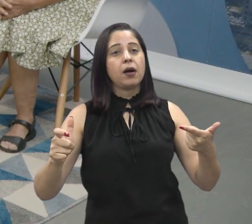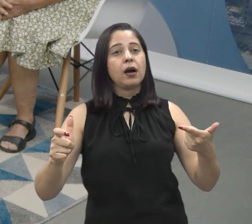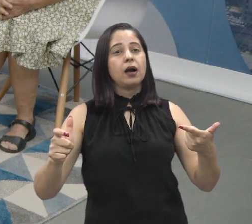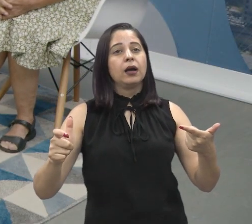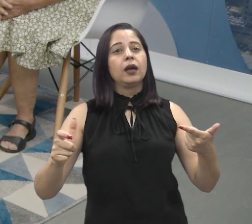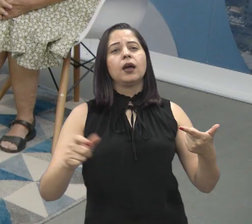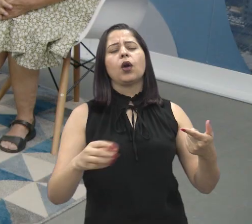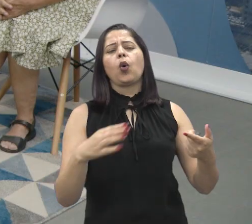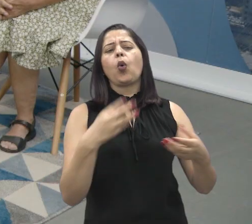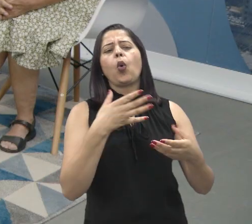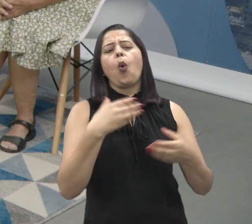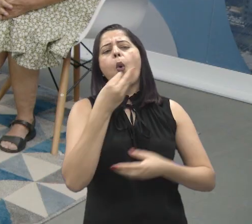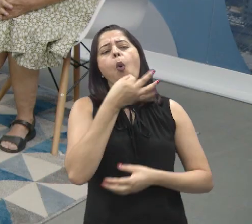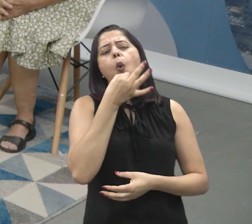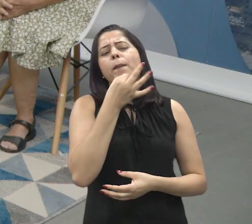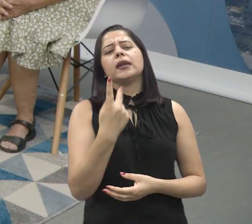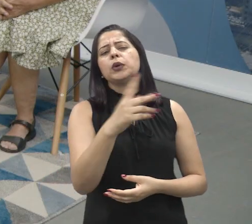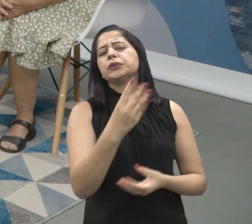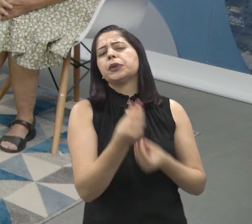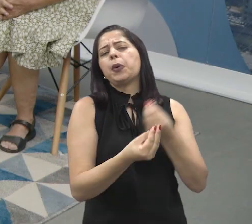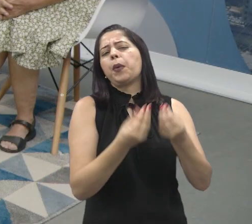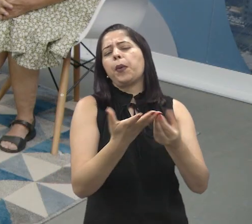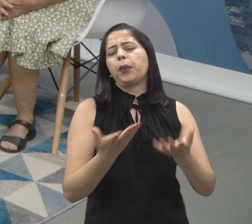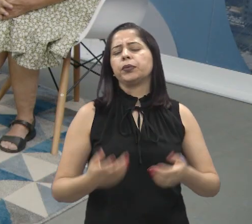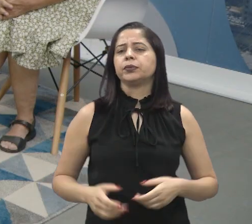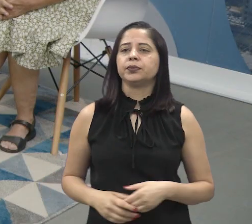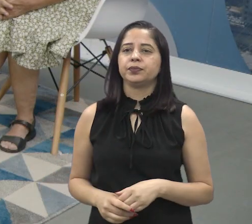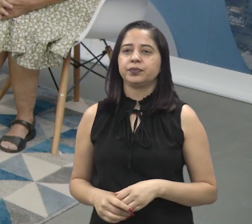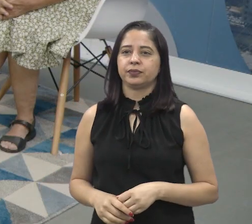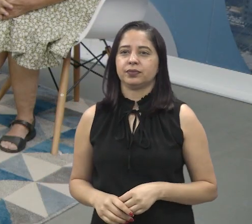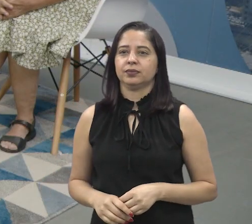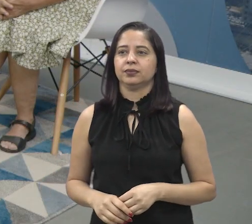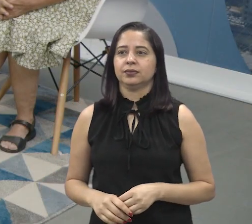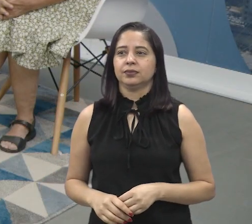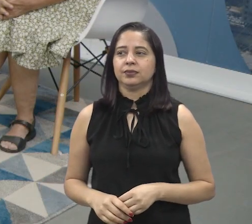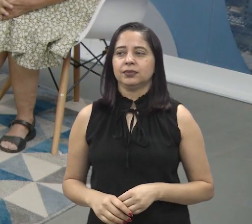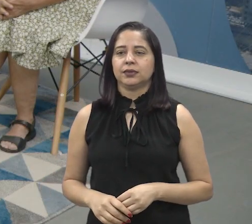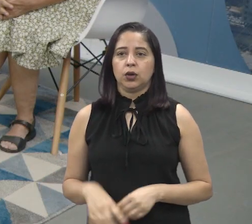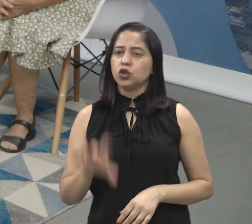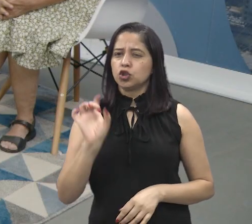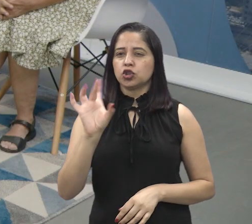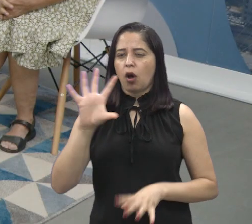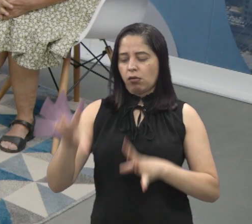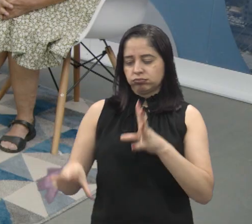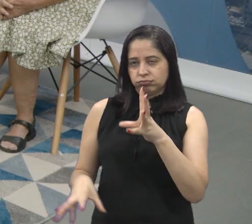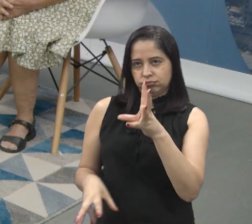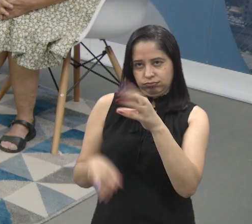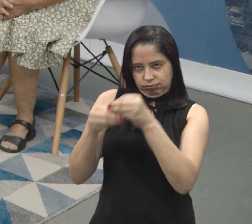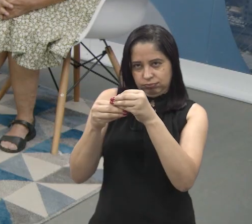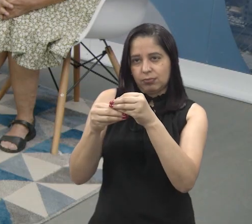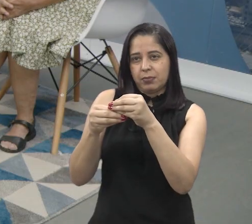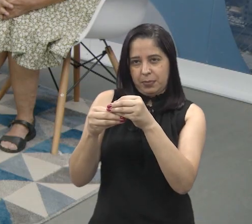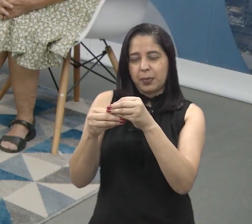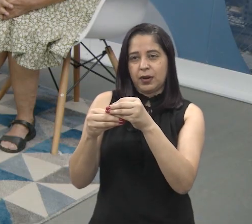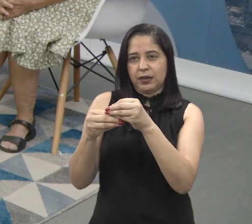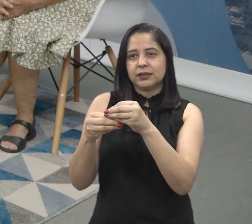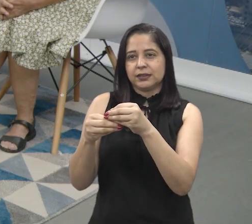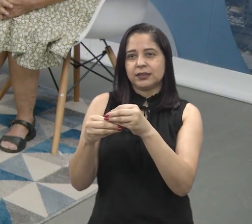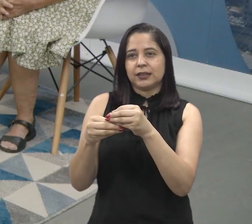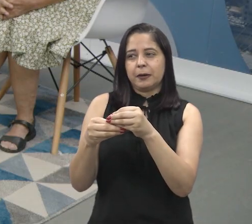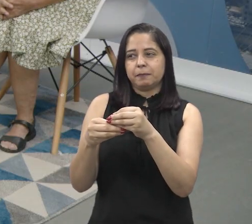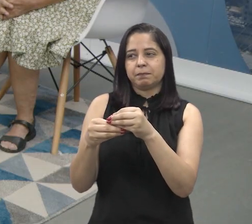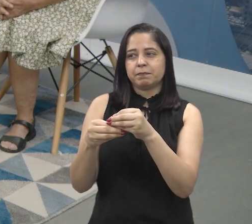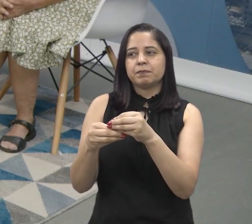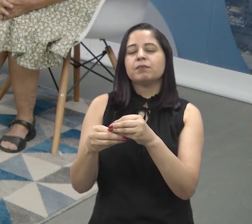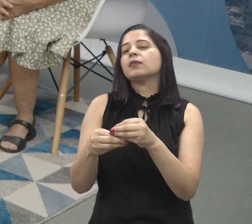Qual seria aquele que de repente predomina, né? A gente tem o turismo de negócios também, que é muito forte, o turismo de eventos, que é um